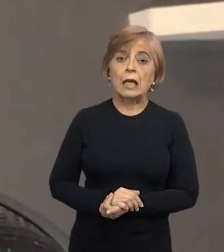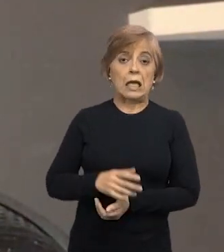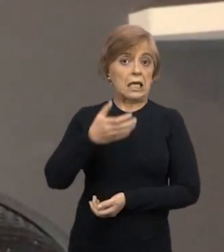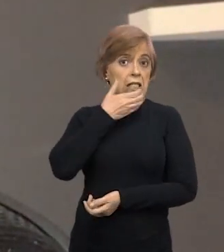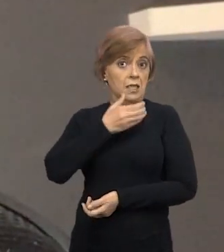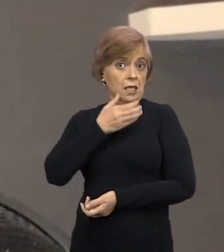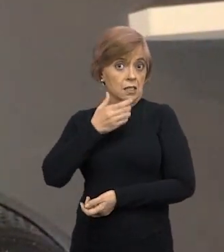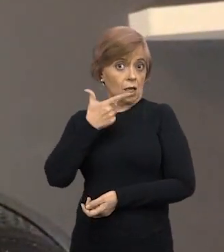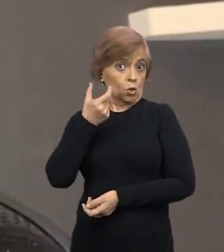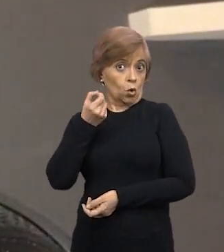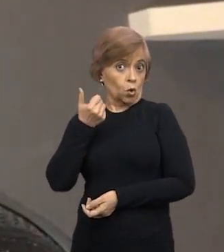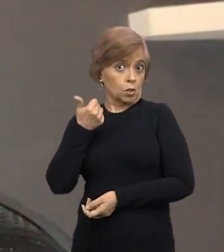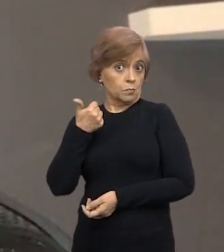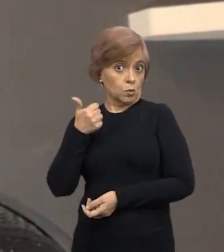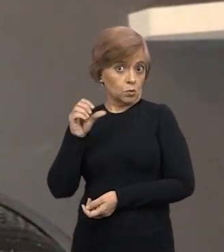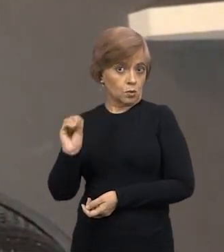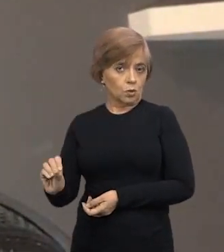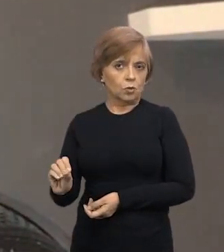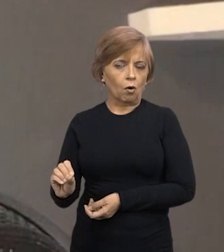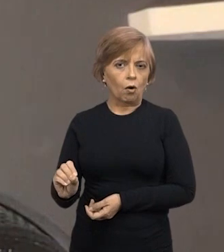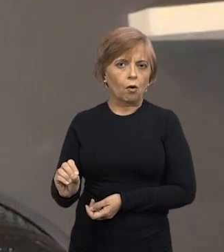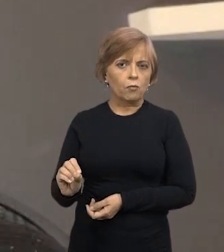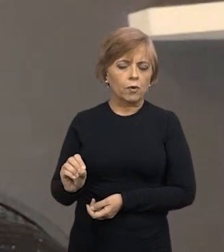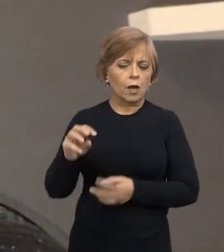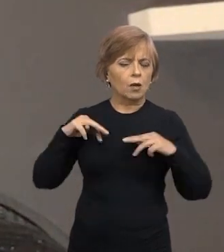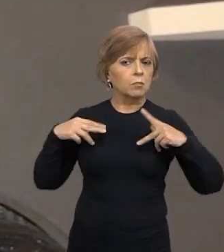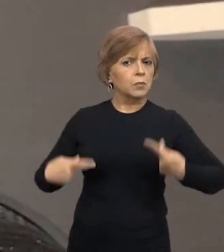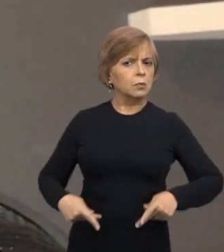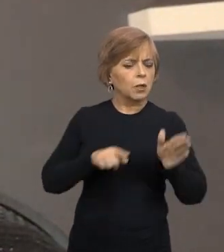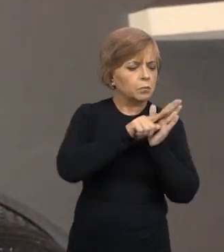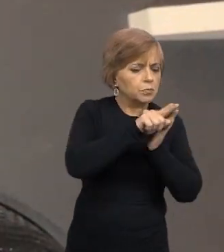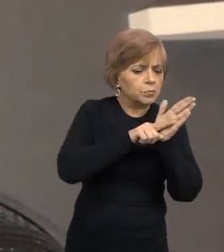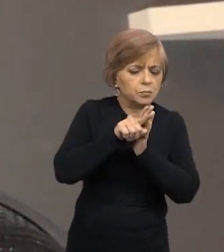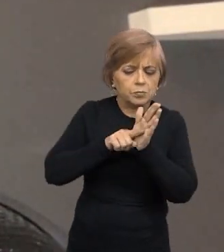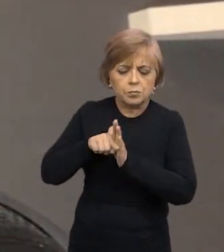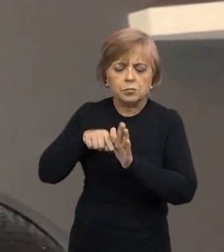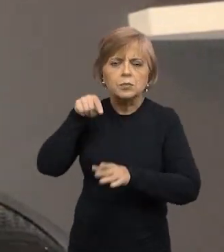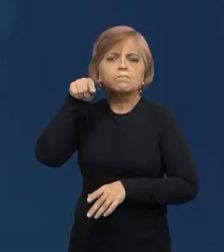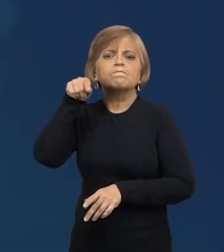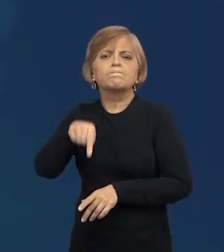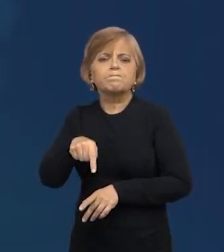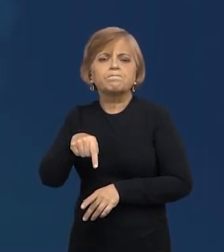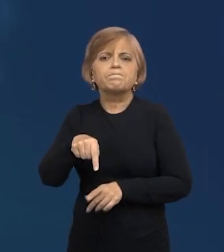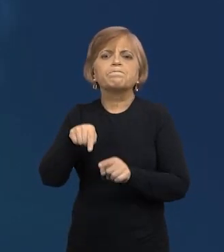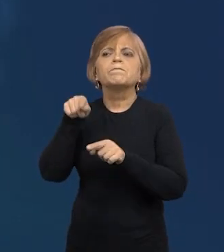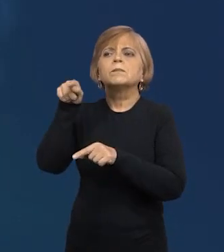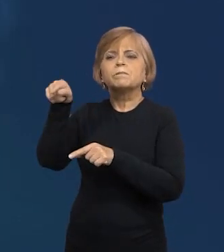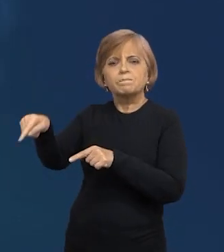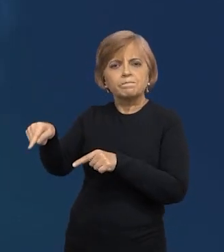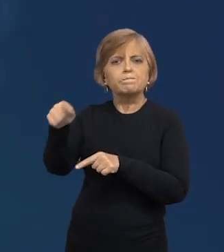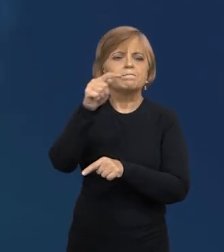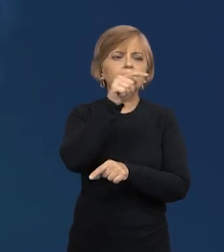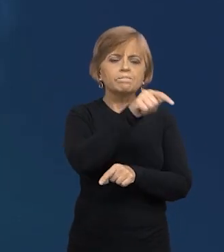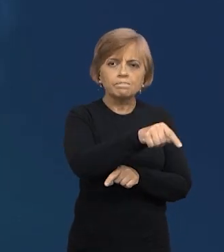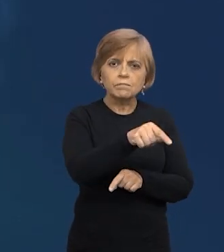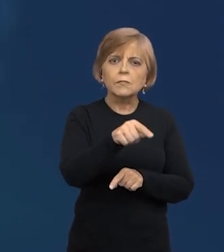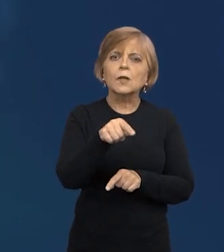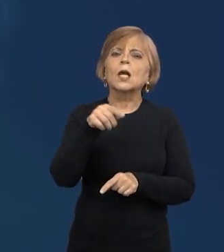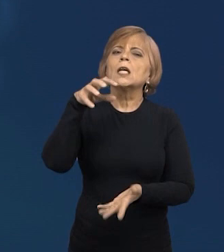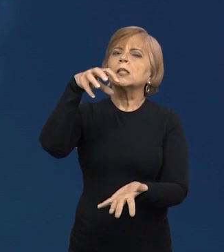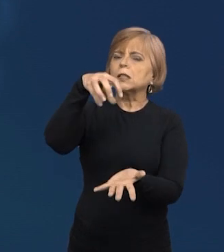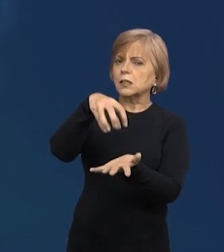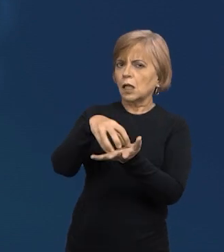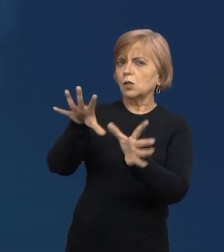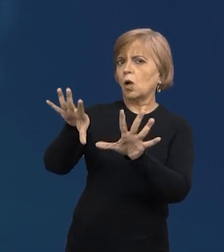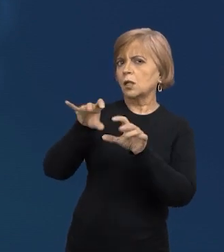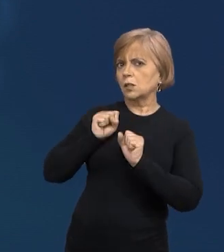o Ministério Público fez vistoria na CRAF Tom Jobim, atualmente denominada pelo município Centro